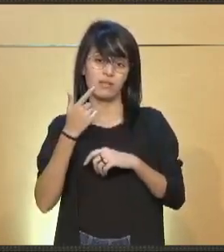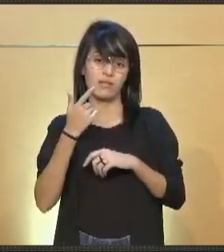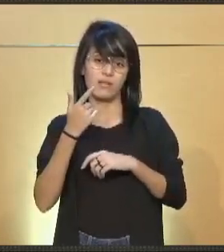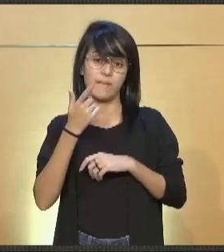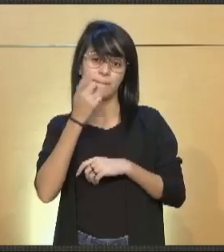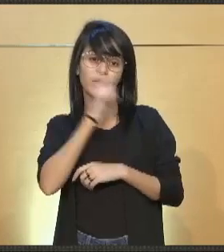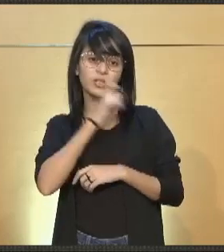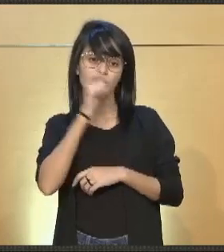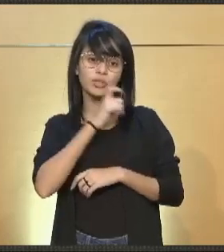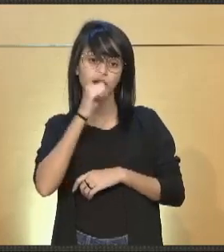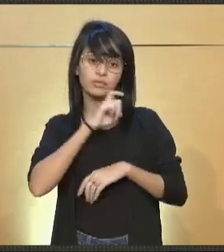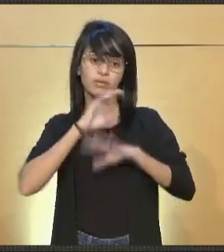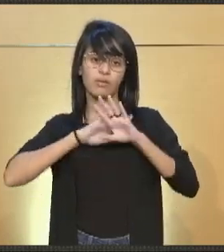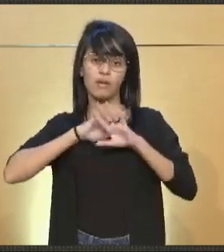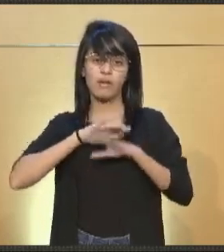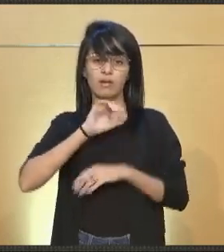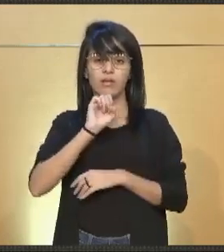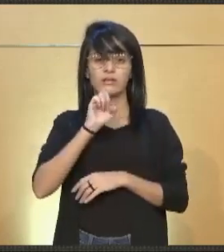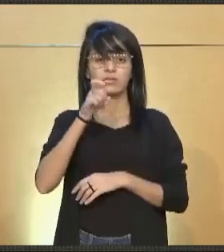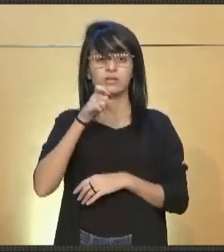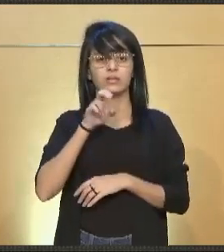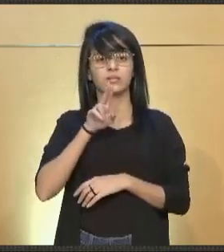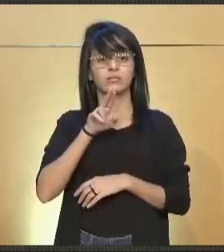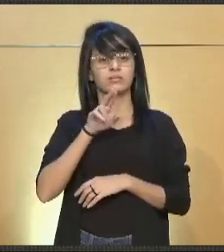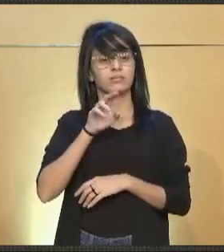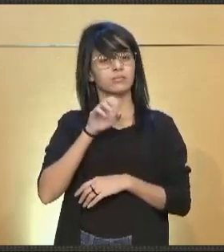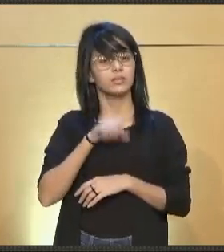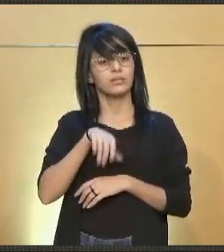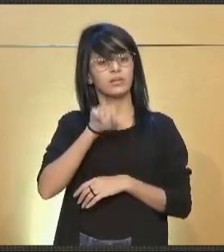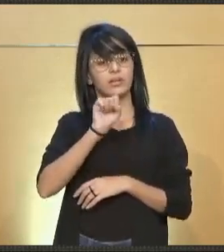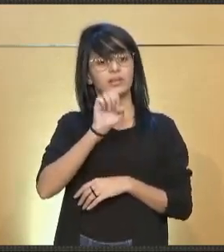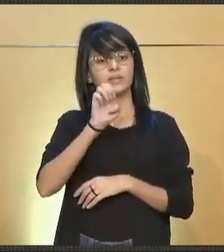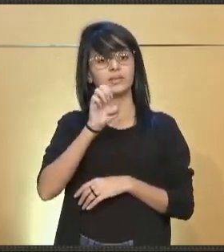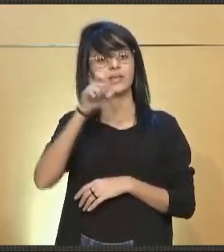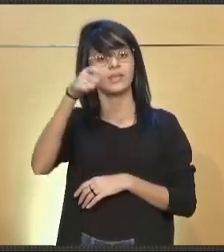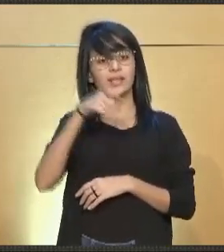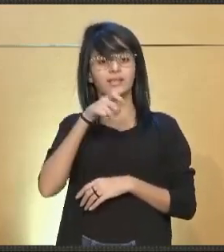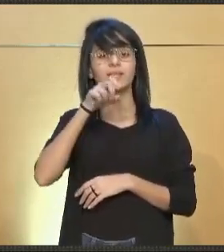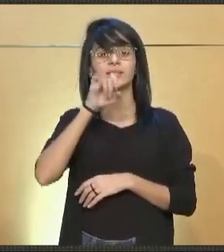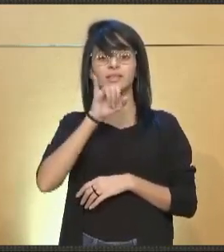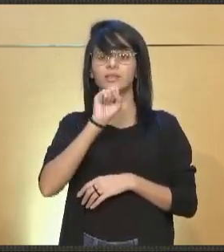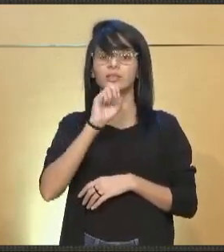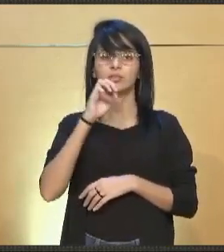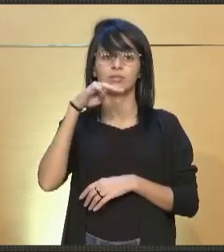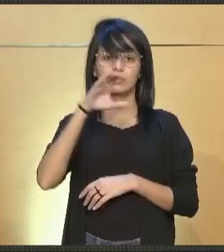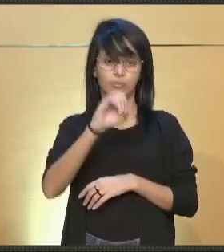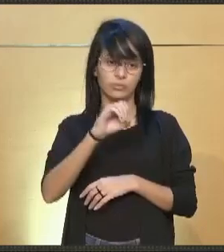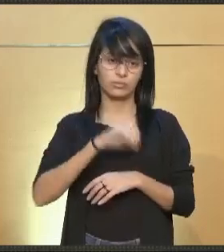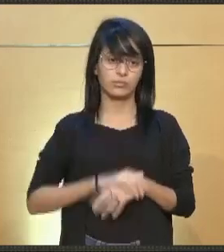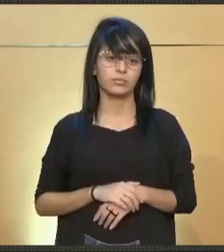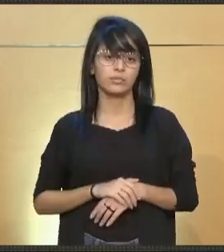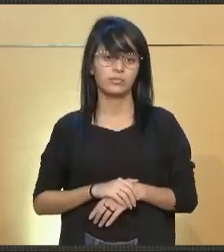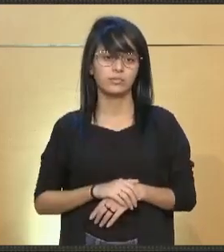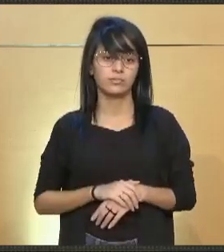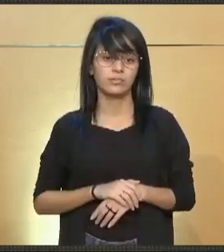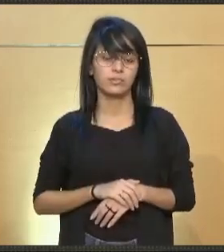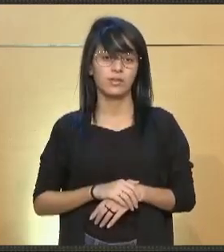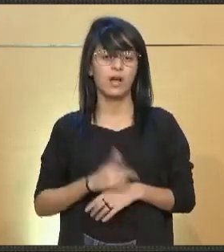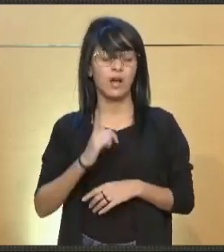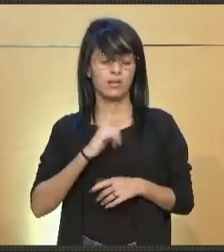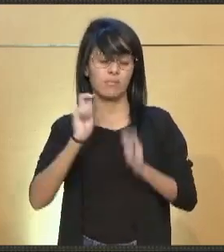sexismo, você pode estudar isso dentro do contexto sociológico. Então, a mídia tem explorado a figura da